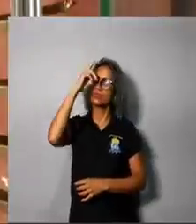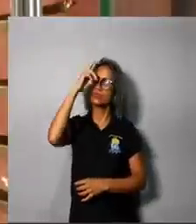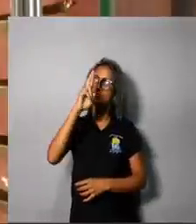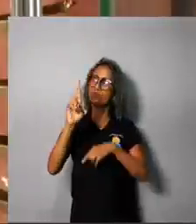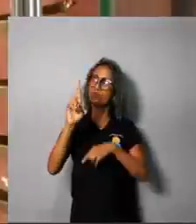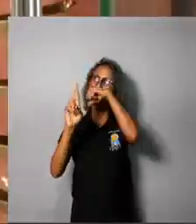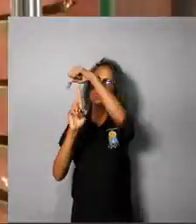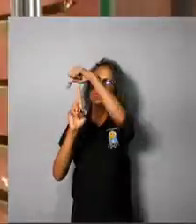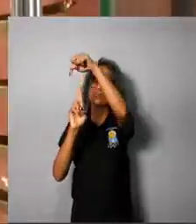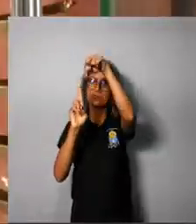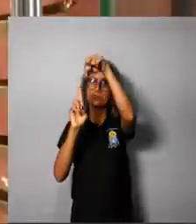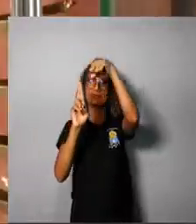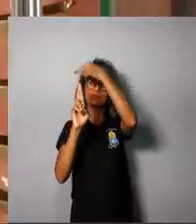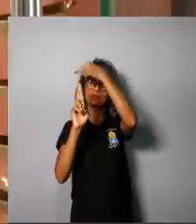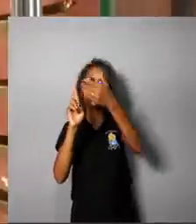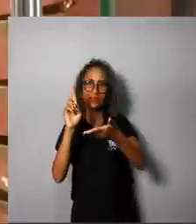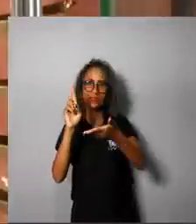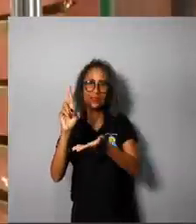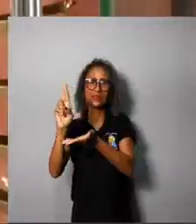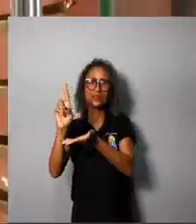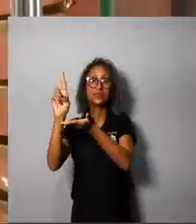santo é o Senhor.